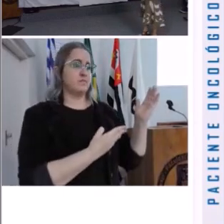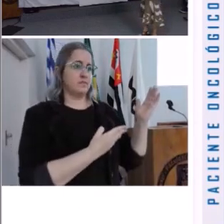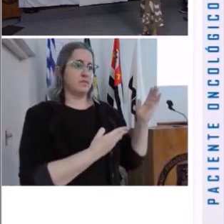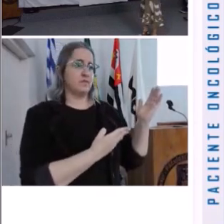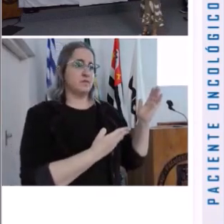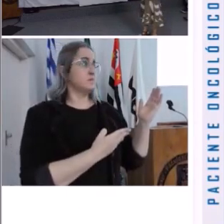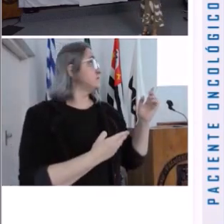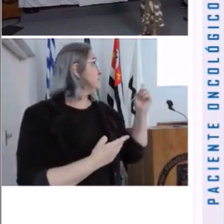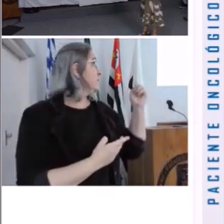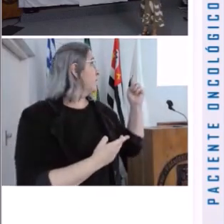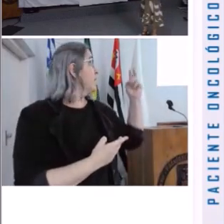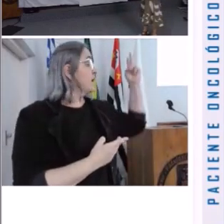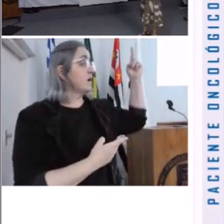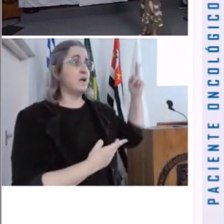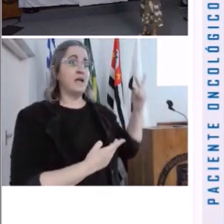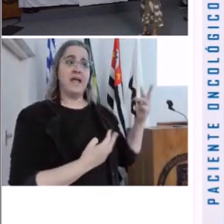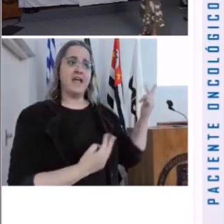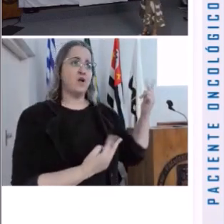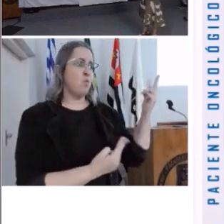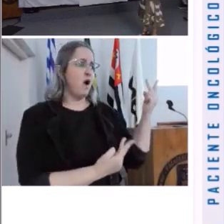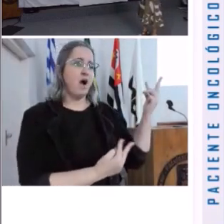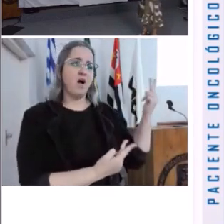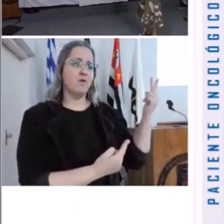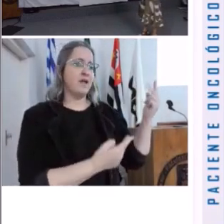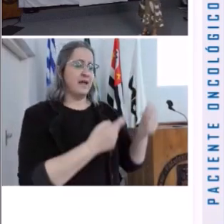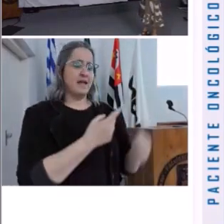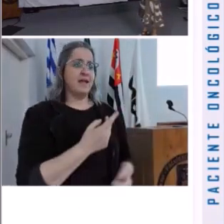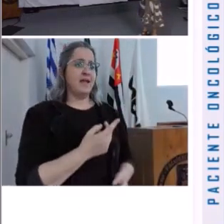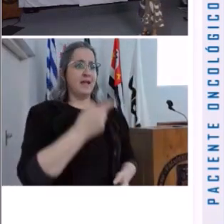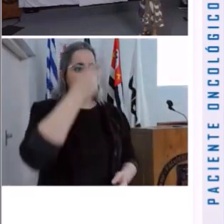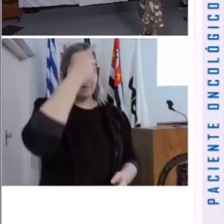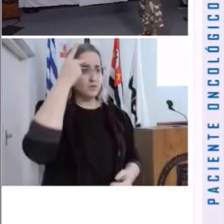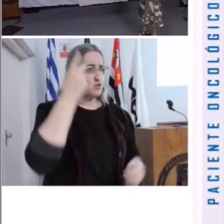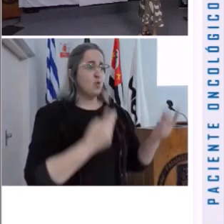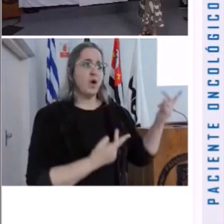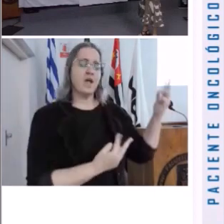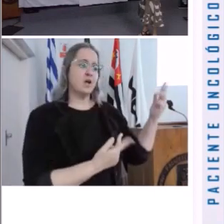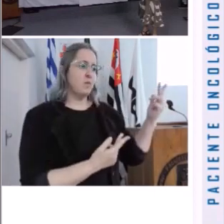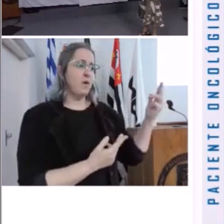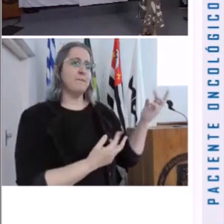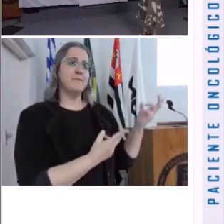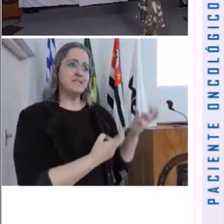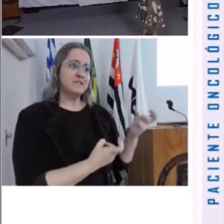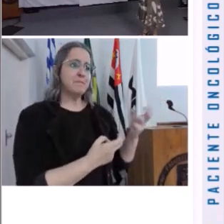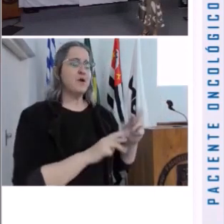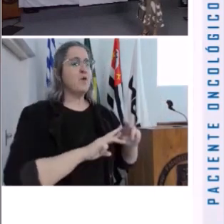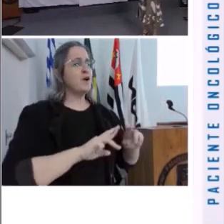mesma pessoa, gente. Aqui, olha, um mielograma, né, mostrando a quantidade